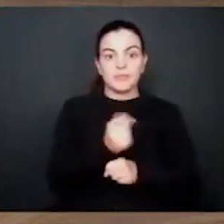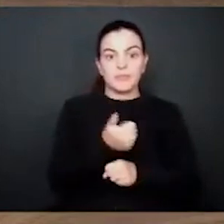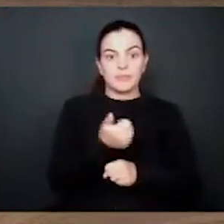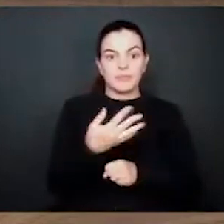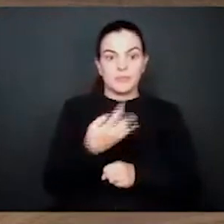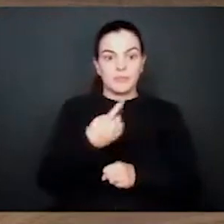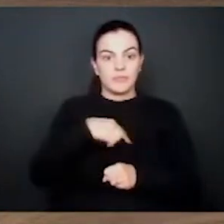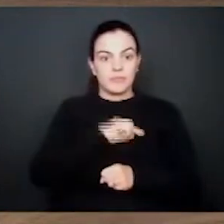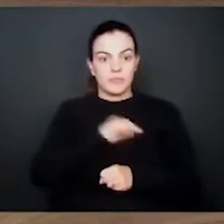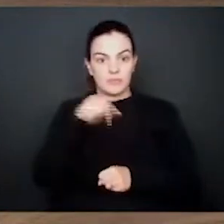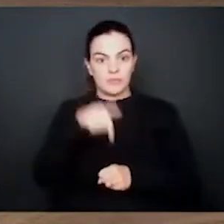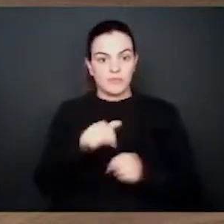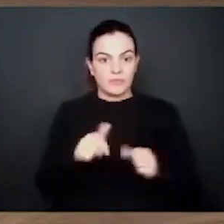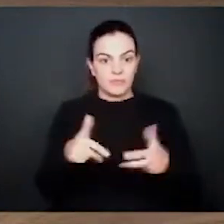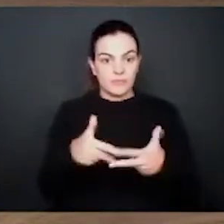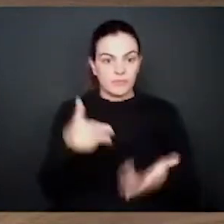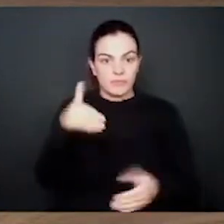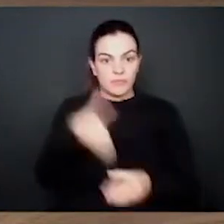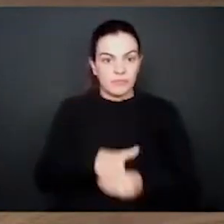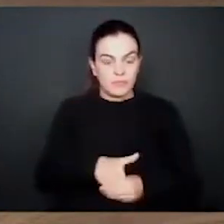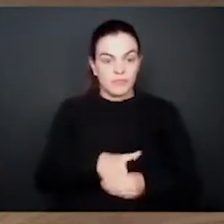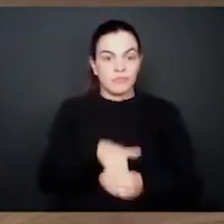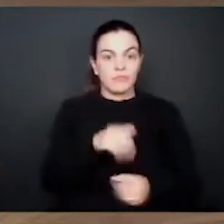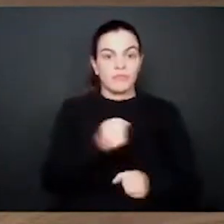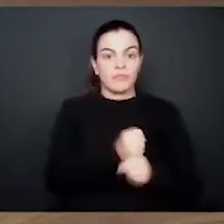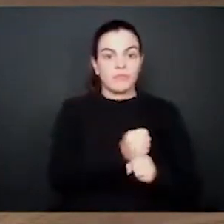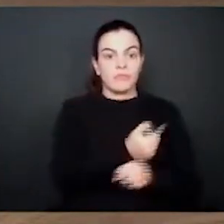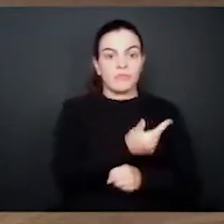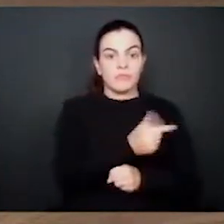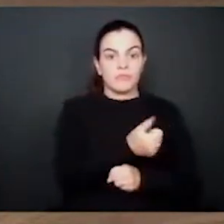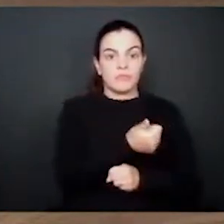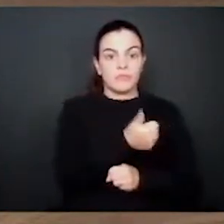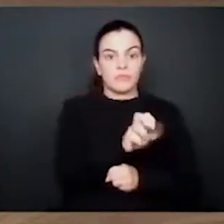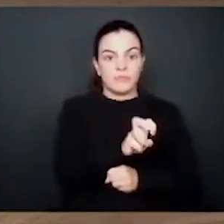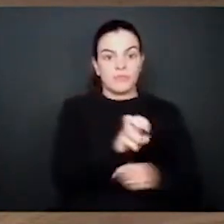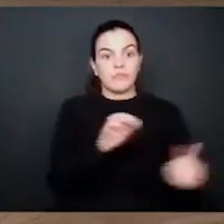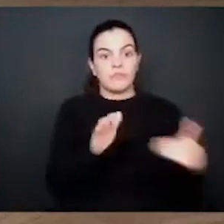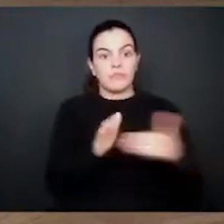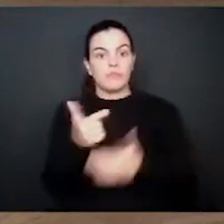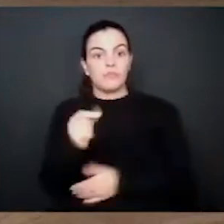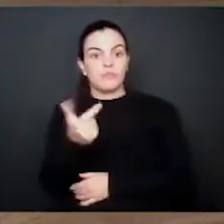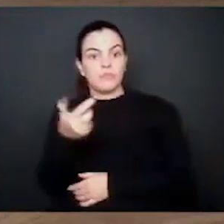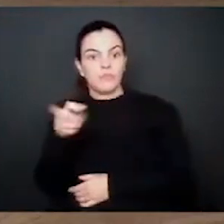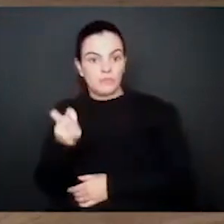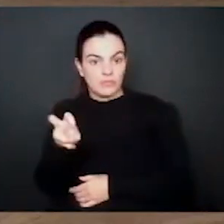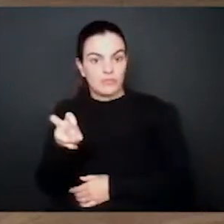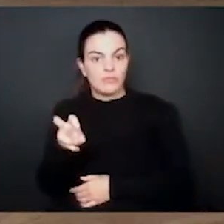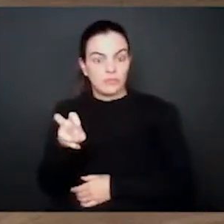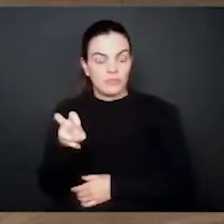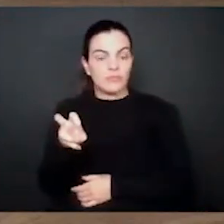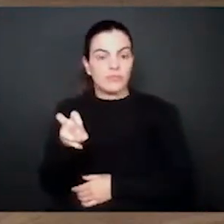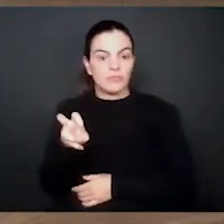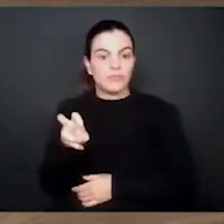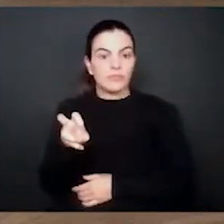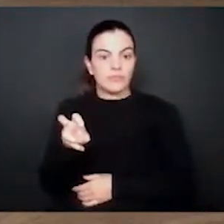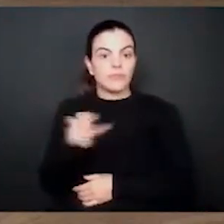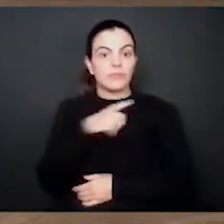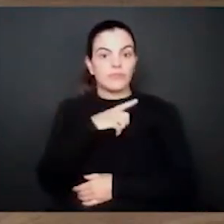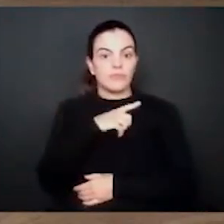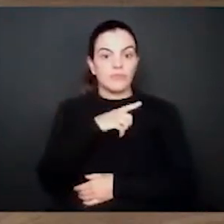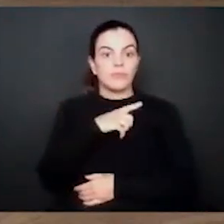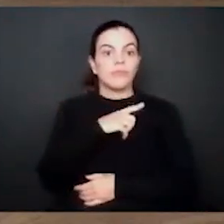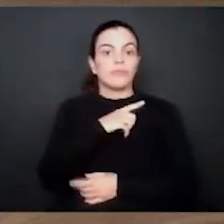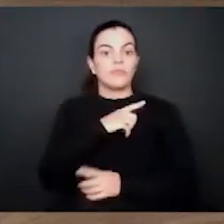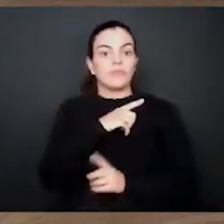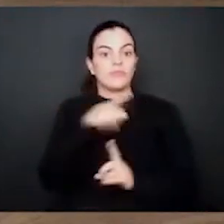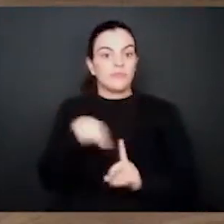Ele está em vigência de 2015 até 2025. Ele estabelece algumas metas e estratégias